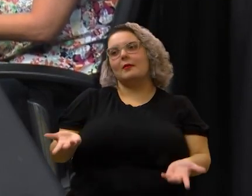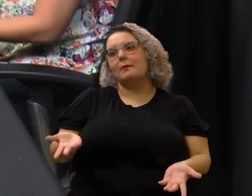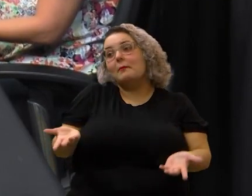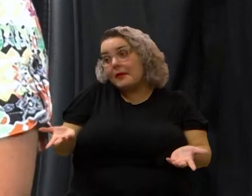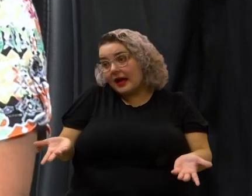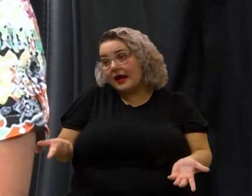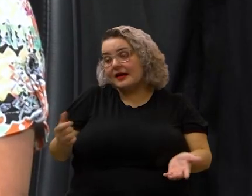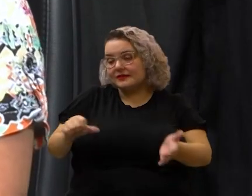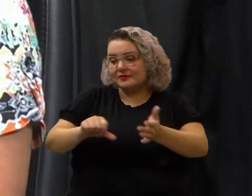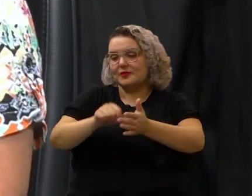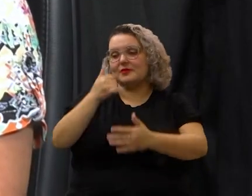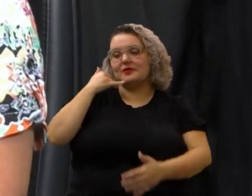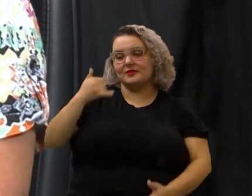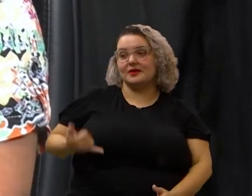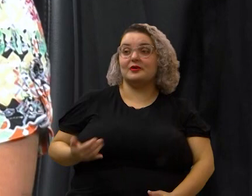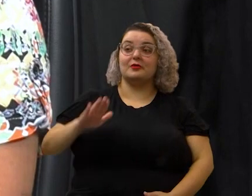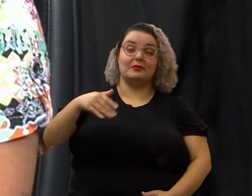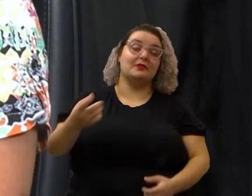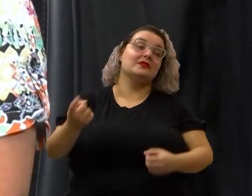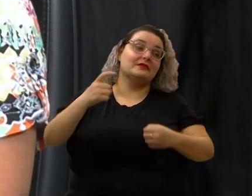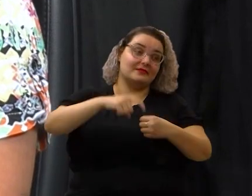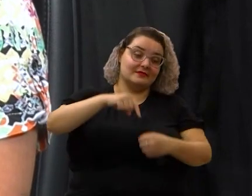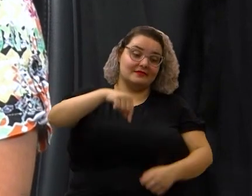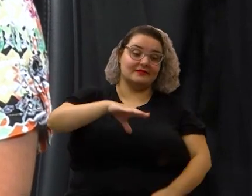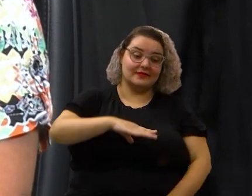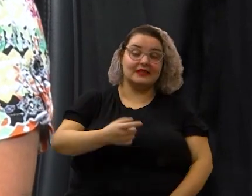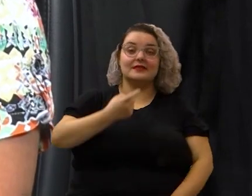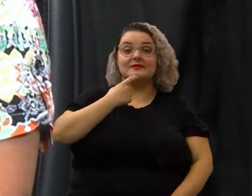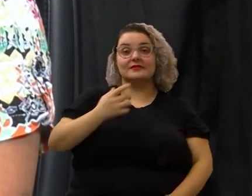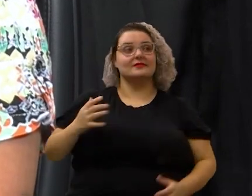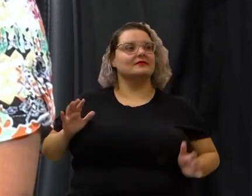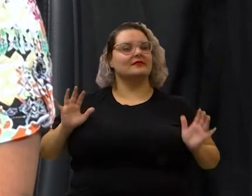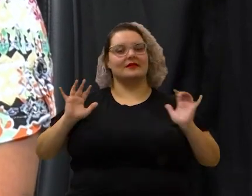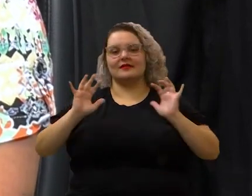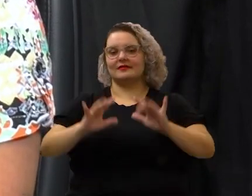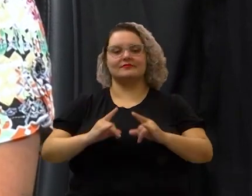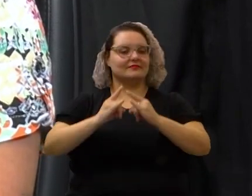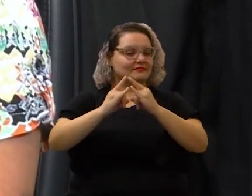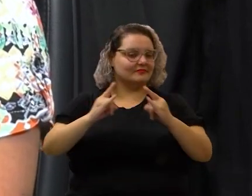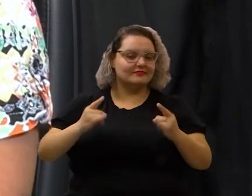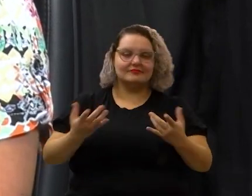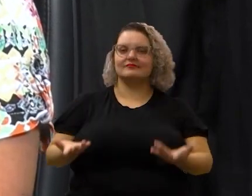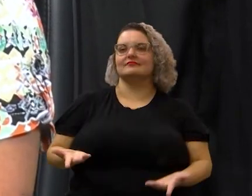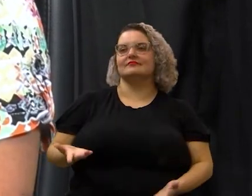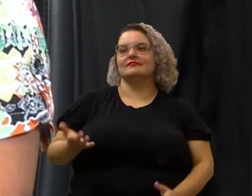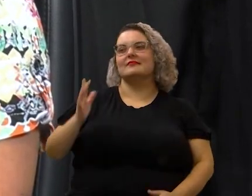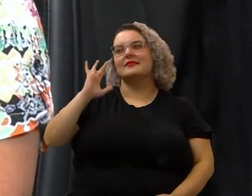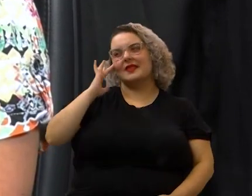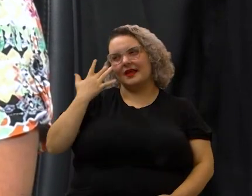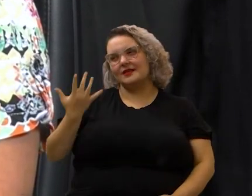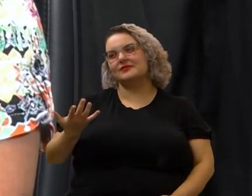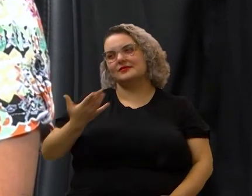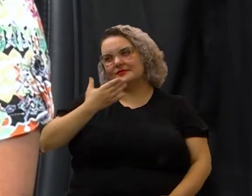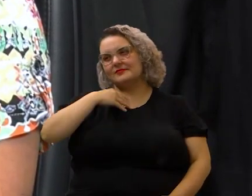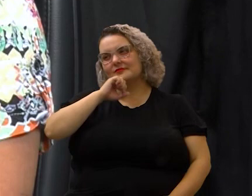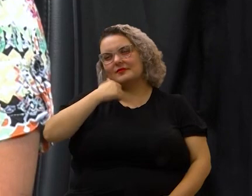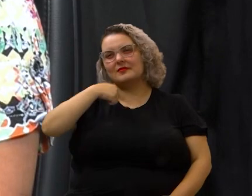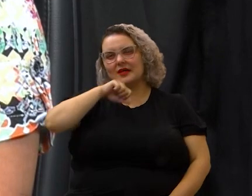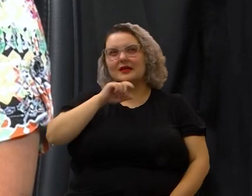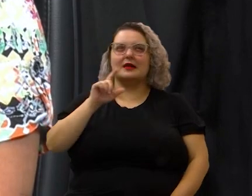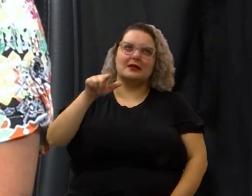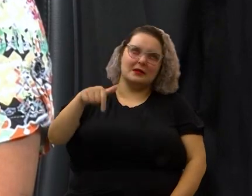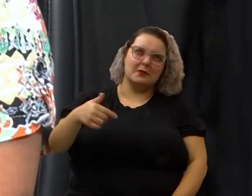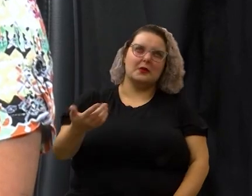Mas meu primeiro celular foi quando eu vim para cá. E aí eu comecei a participar da ocupação. Aí eu acho que meus pais... Aí depois,